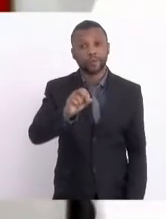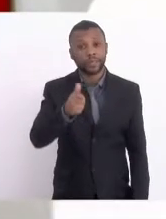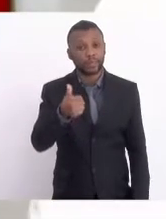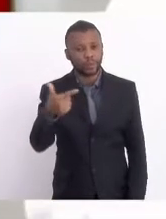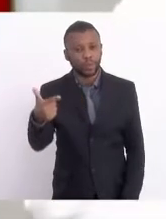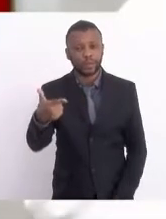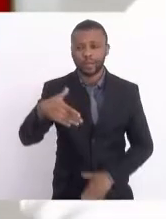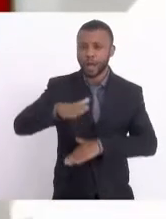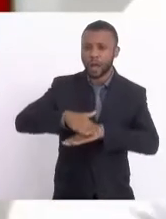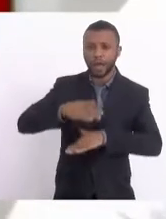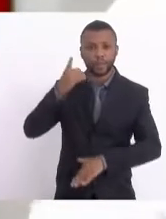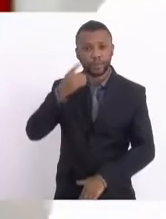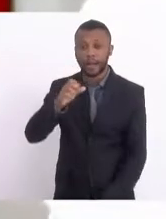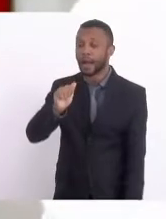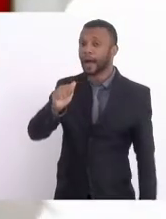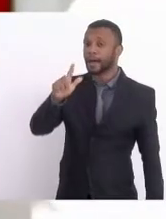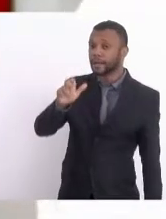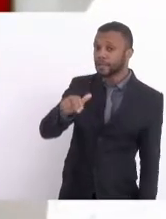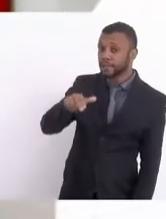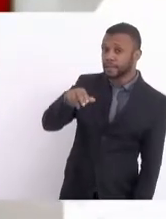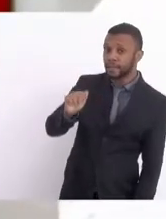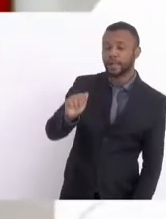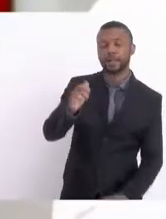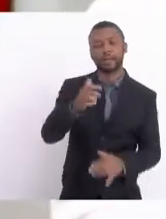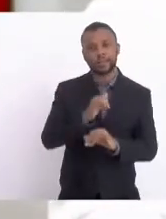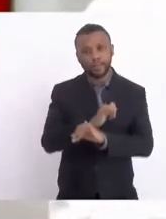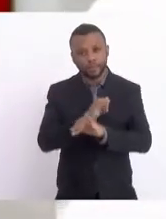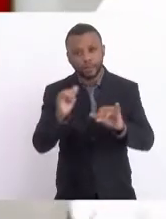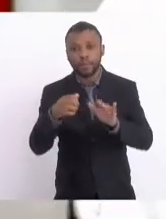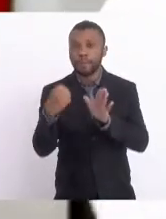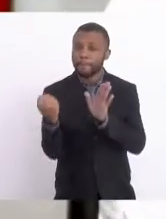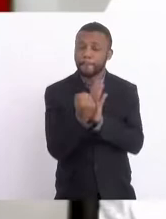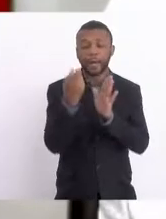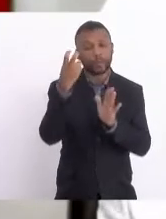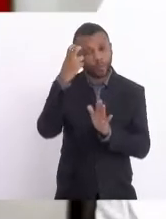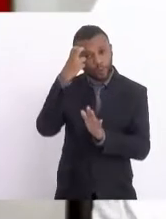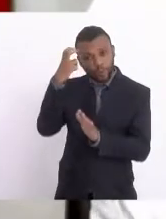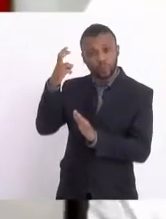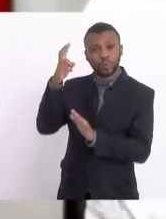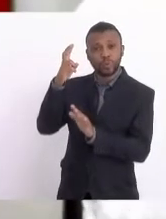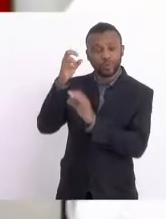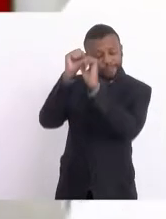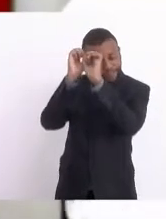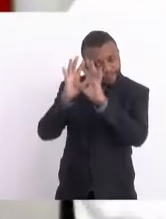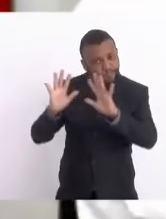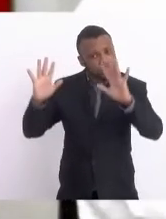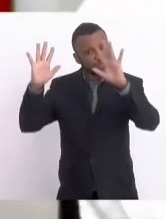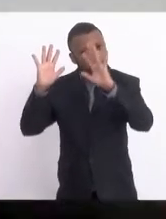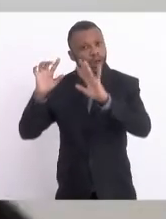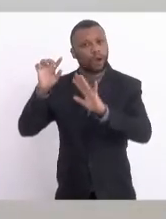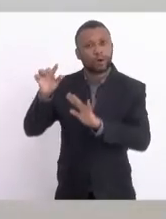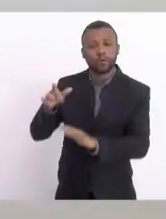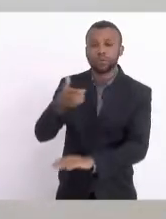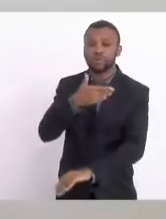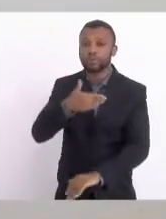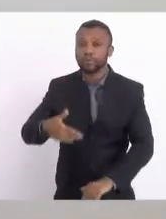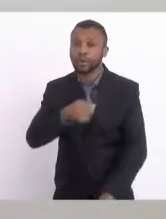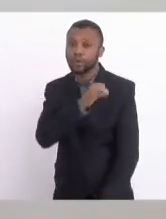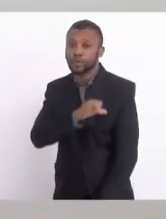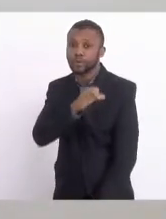Alana Passos, que declara patrimônio cultural imaterial do Estado do Rio de Janeiro o